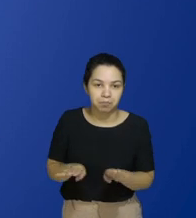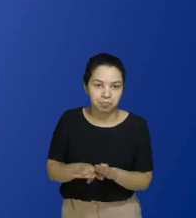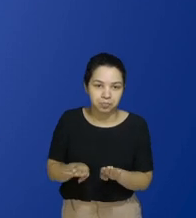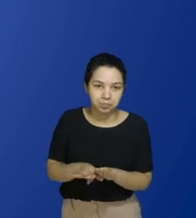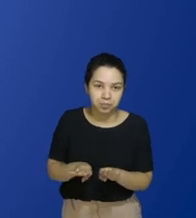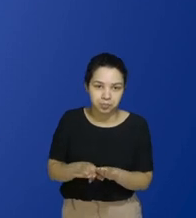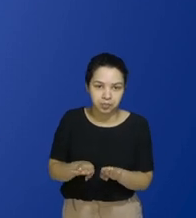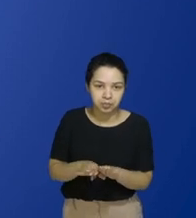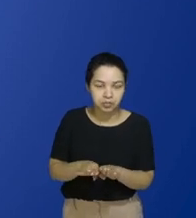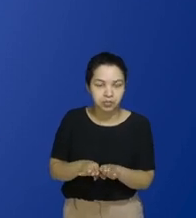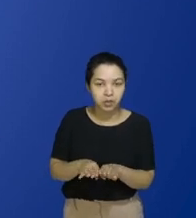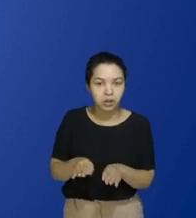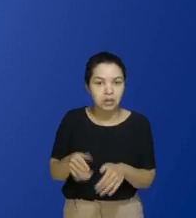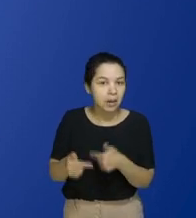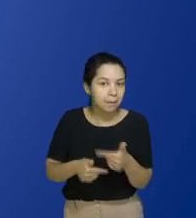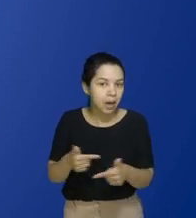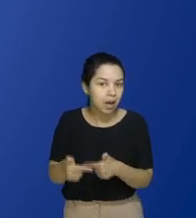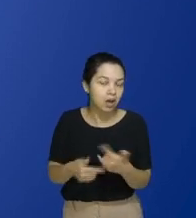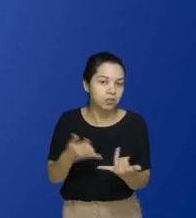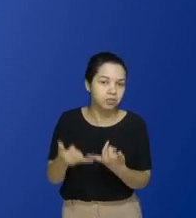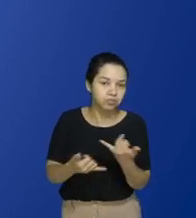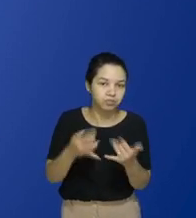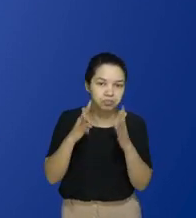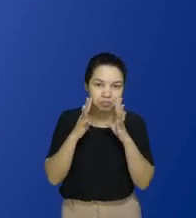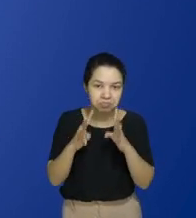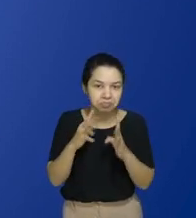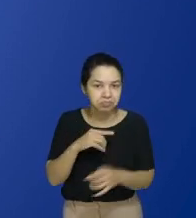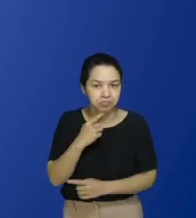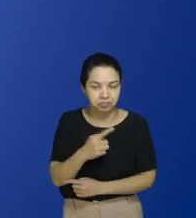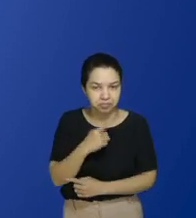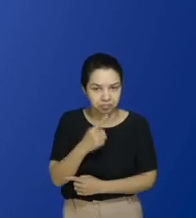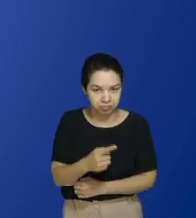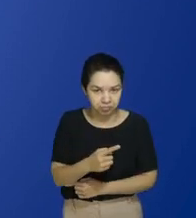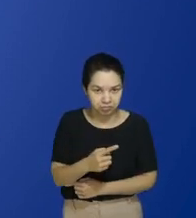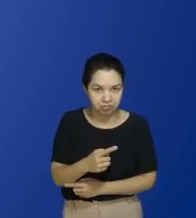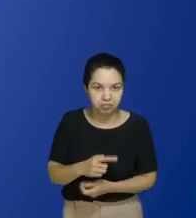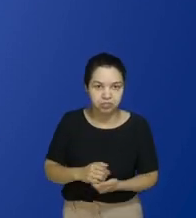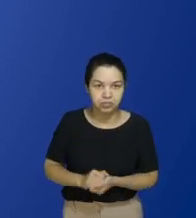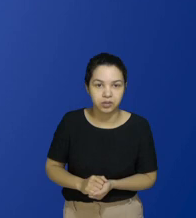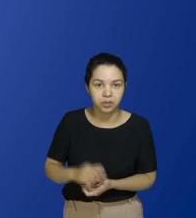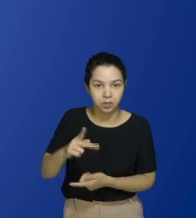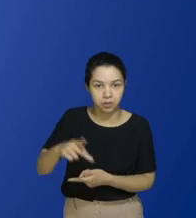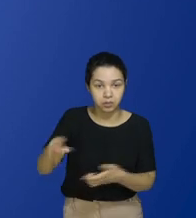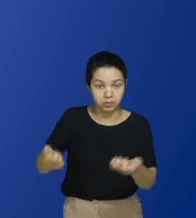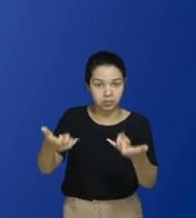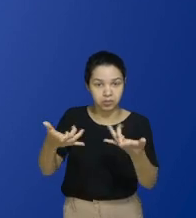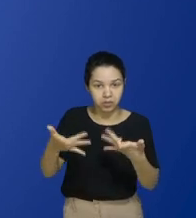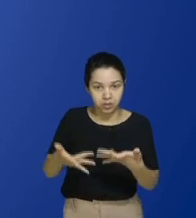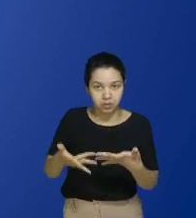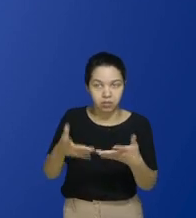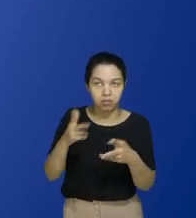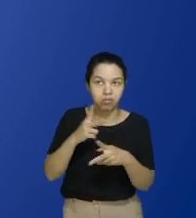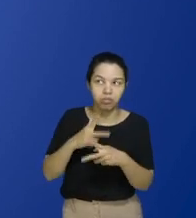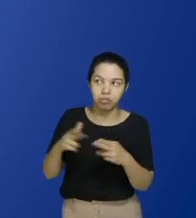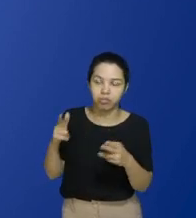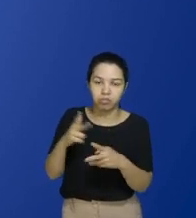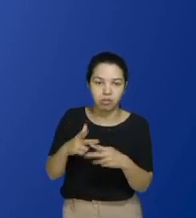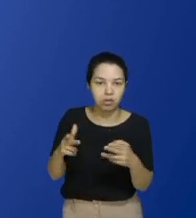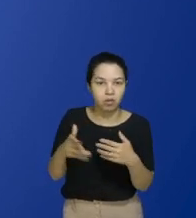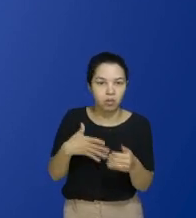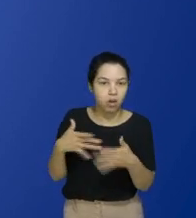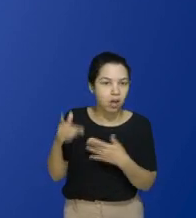né? Vamos dizer, ele não consegue ficar prestando atenção muito tempo no que a professora fala. Aí, qualquer barulho, ele